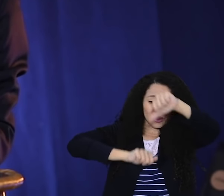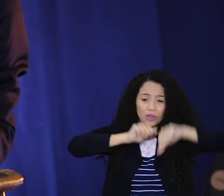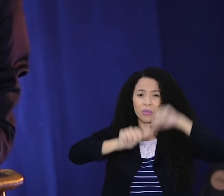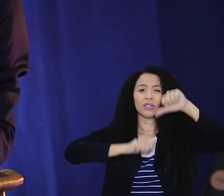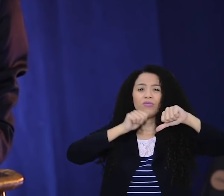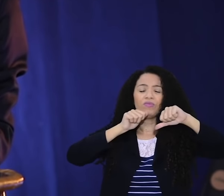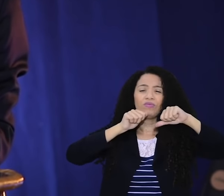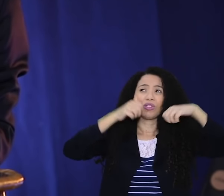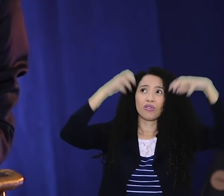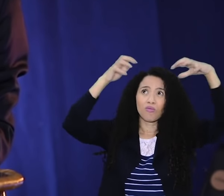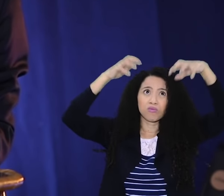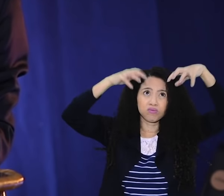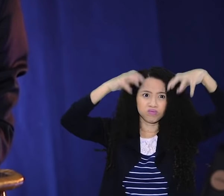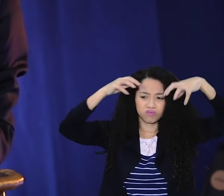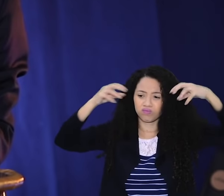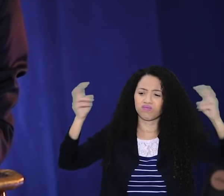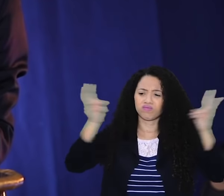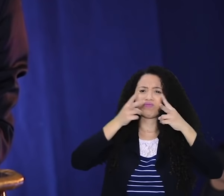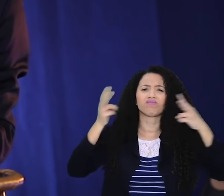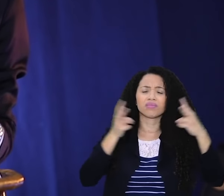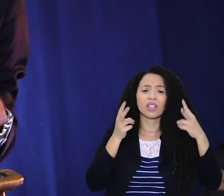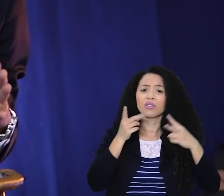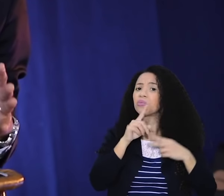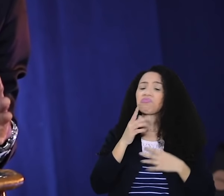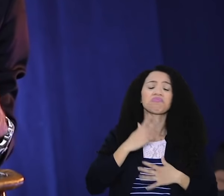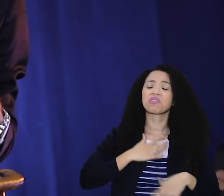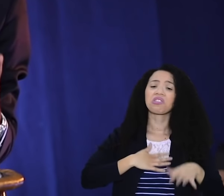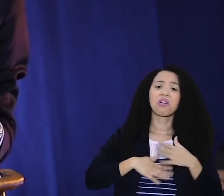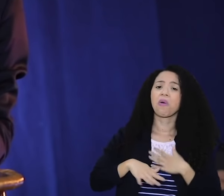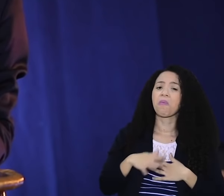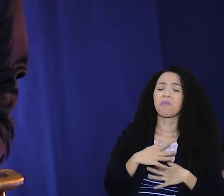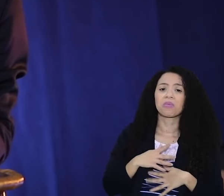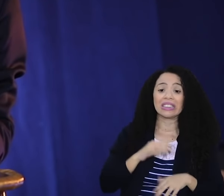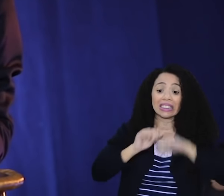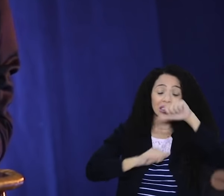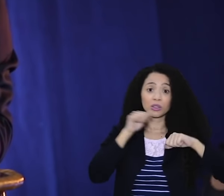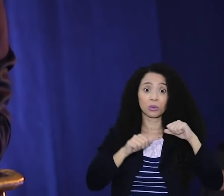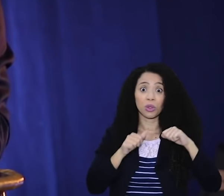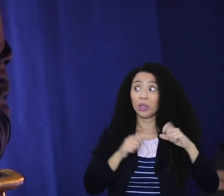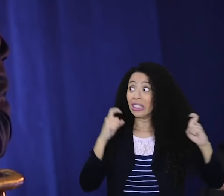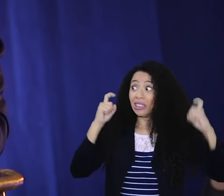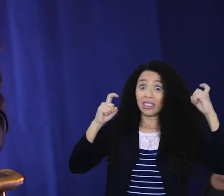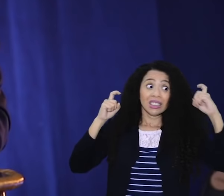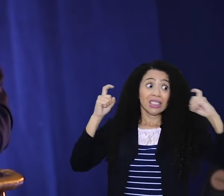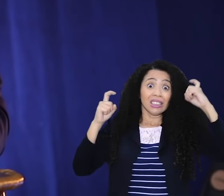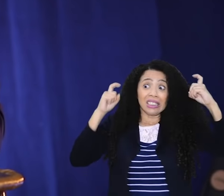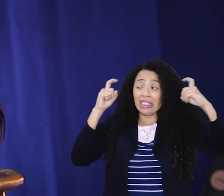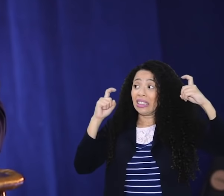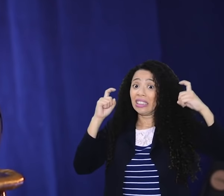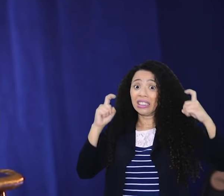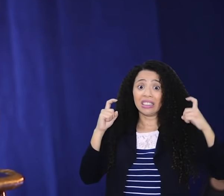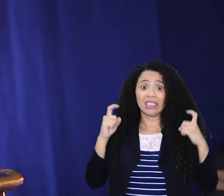verdadeira tempestade. O ambiente deixou de ser um ambiente tranquilo, aprazível, para se tornar um ambiente de